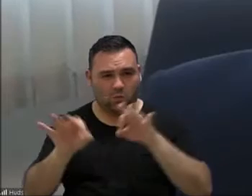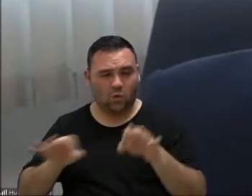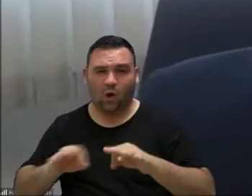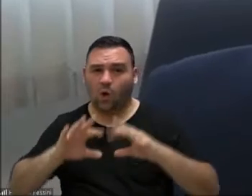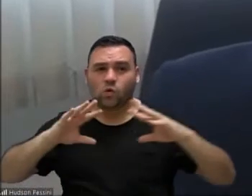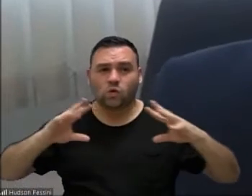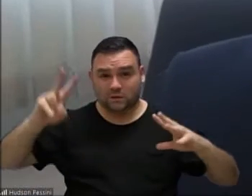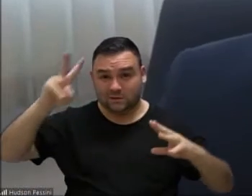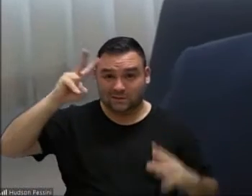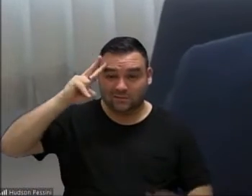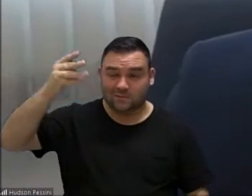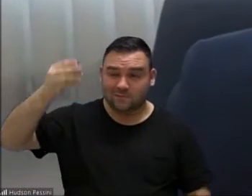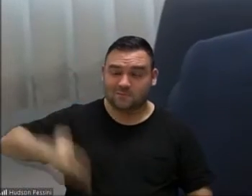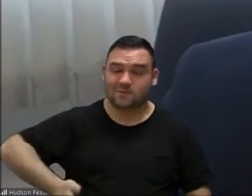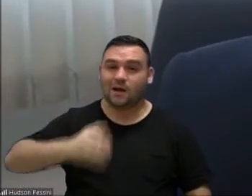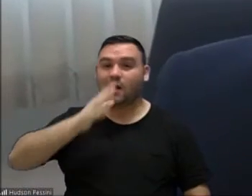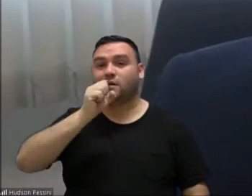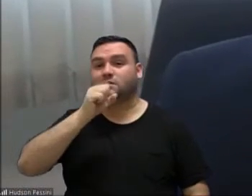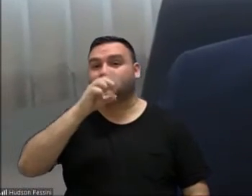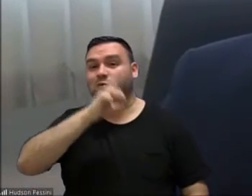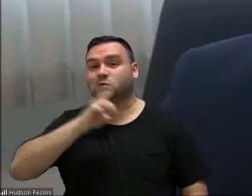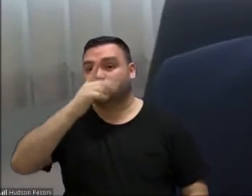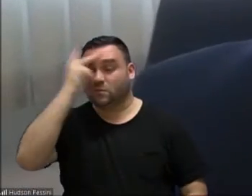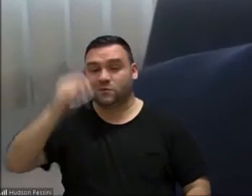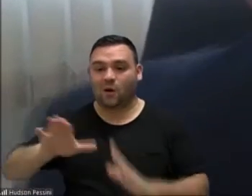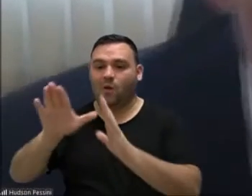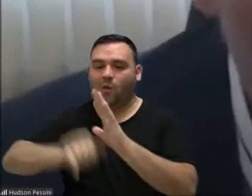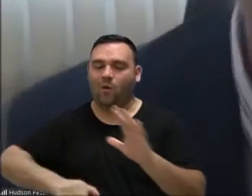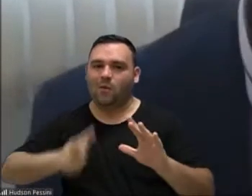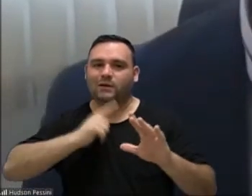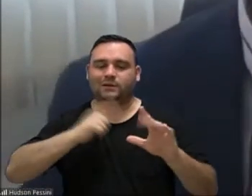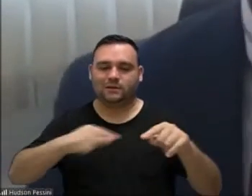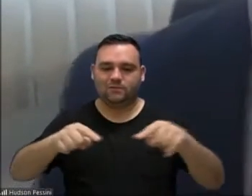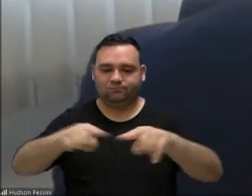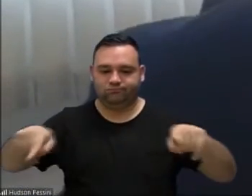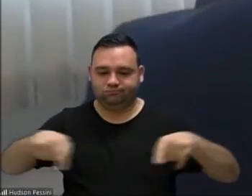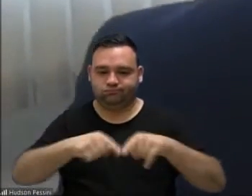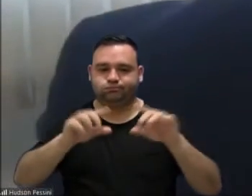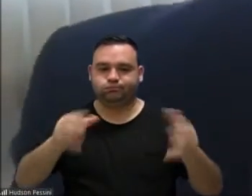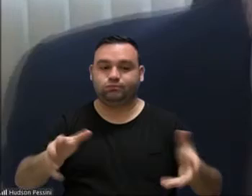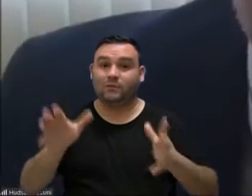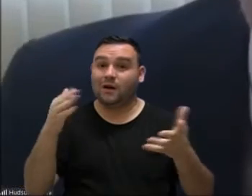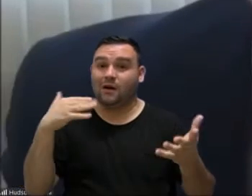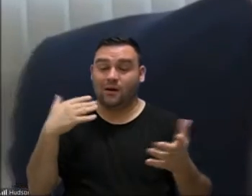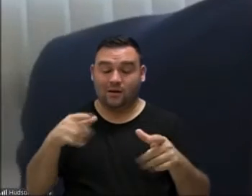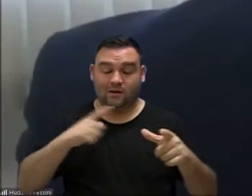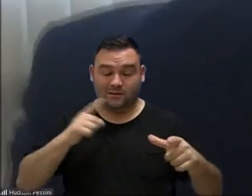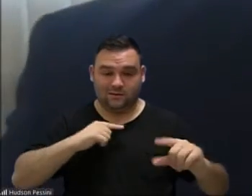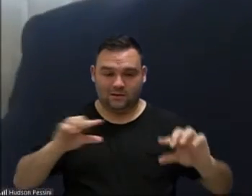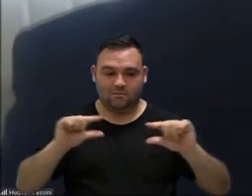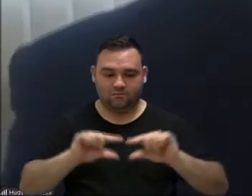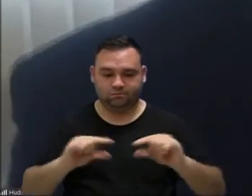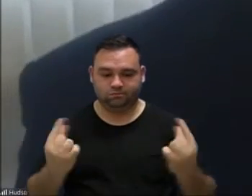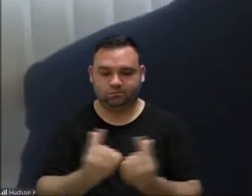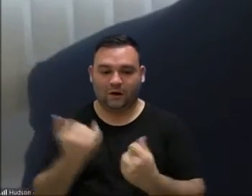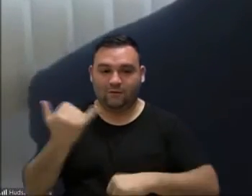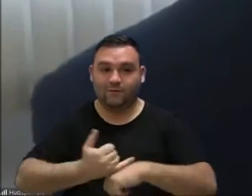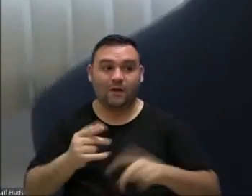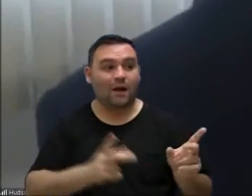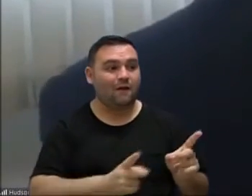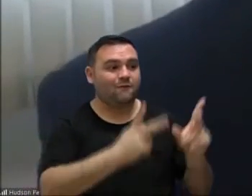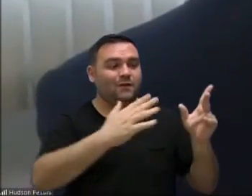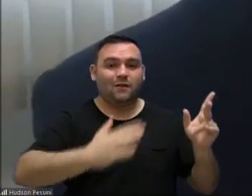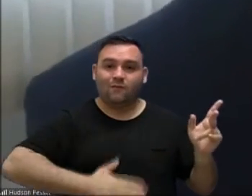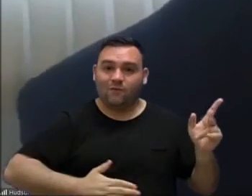toda segunda-feira durante o final de semana o pessoal roubava aliás acontece isso a tampa do bueiro e vendia pro